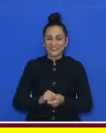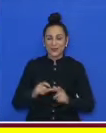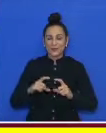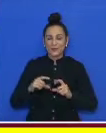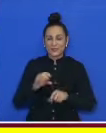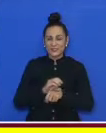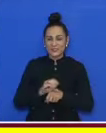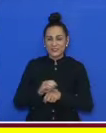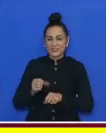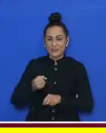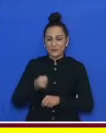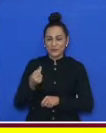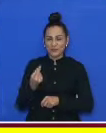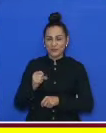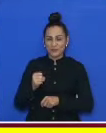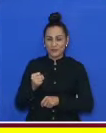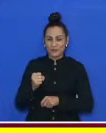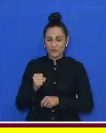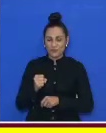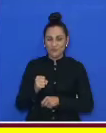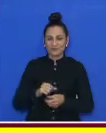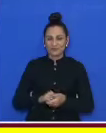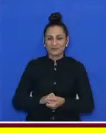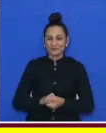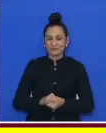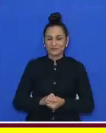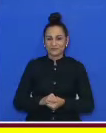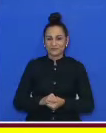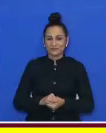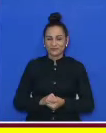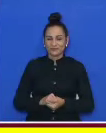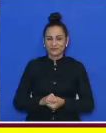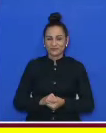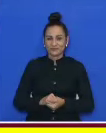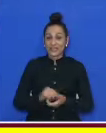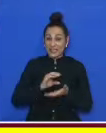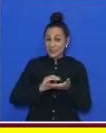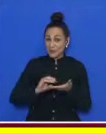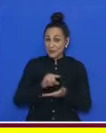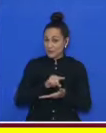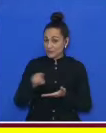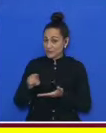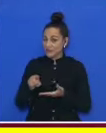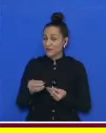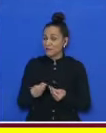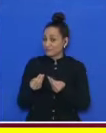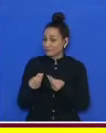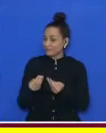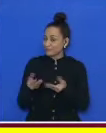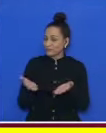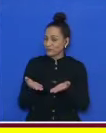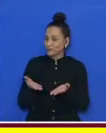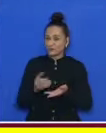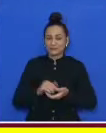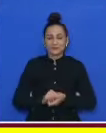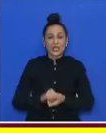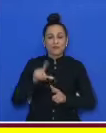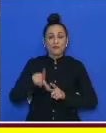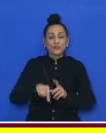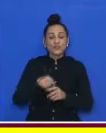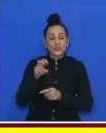Bola cinza, número 18. Cinza, 18. Este prêmio pode sair para você hoje, hein?